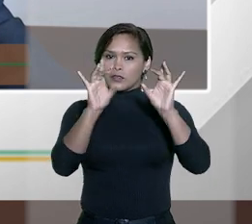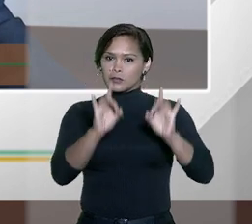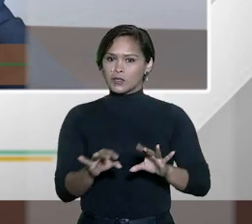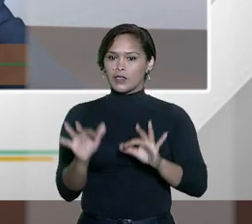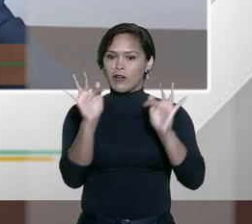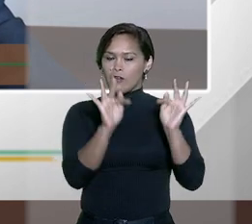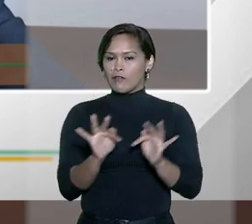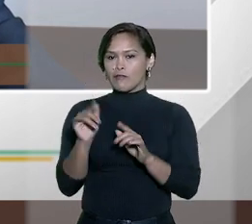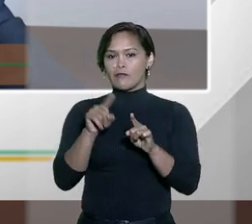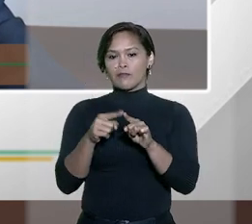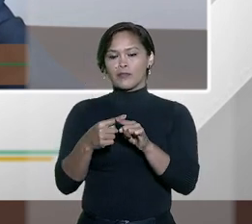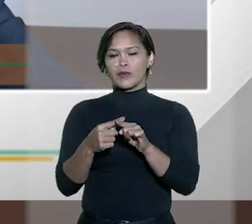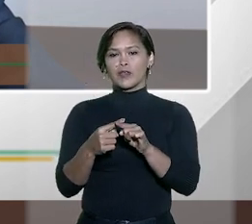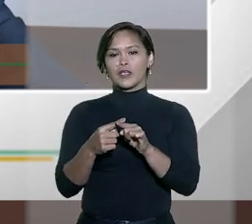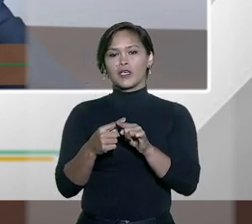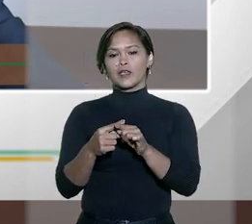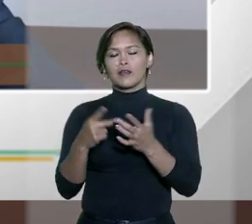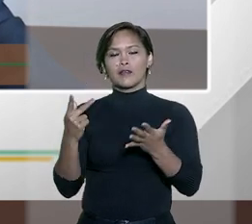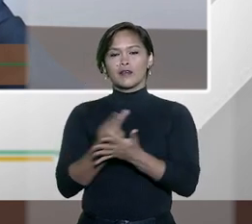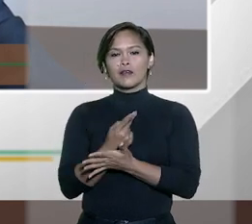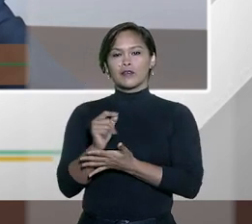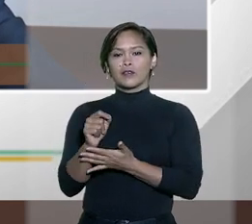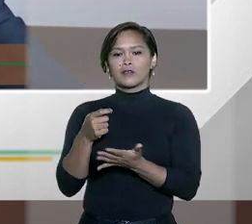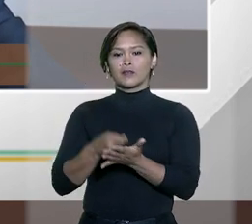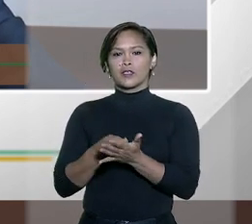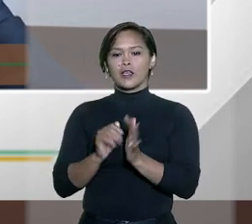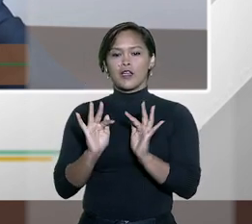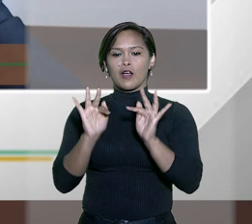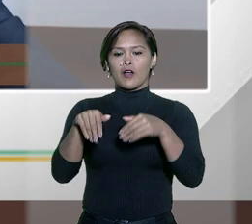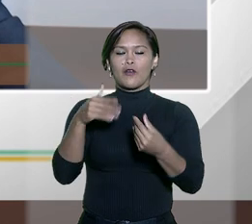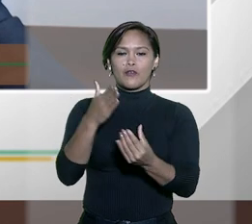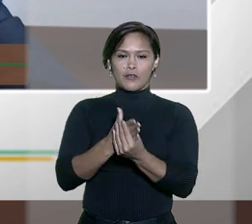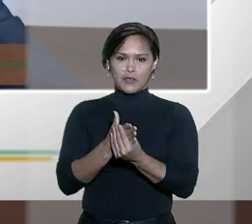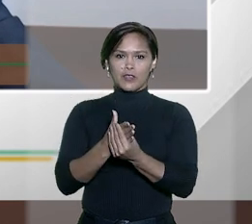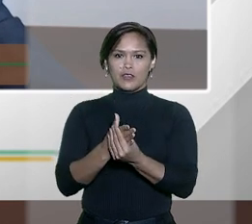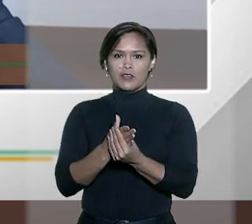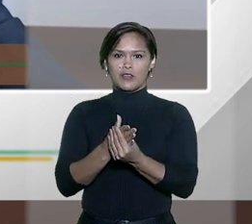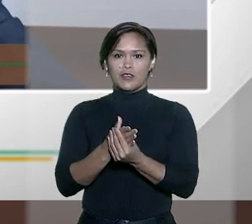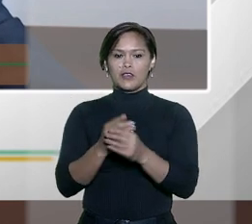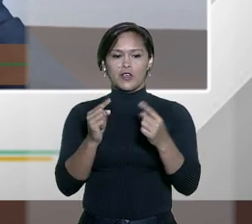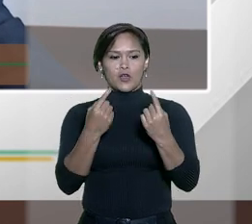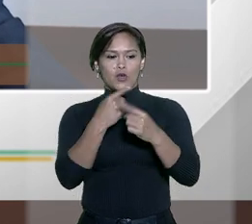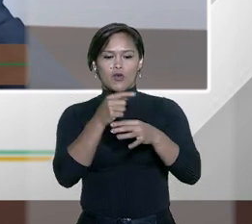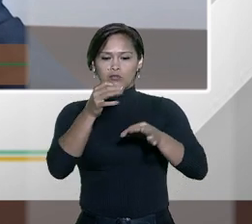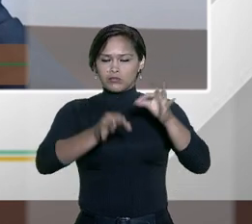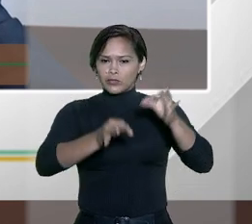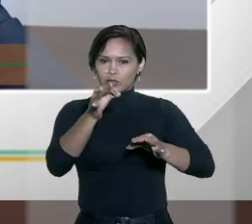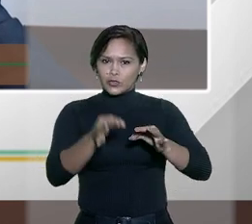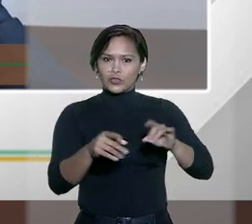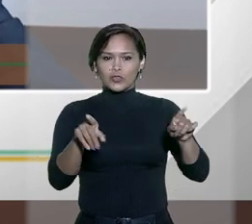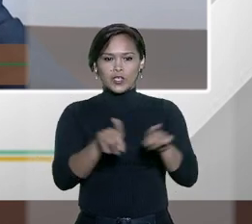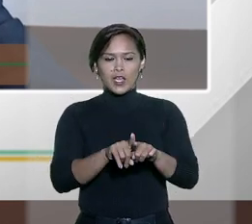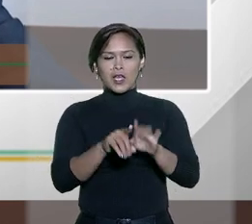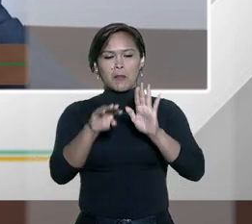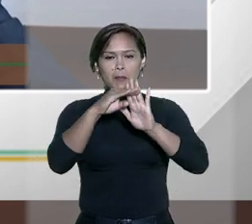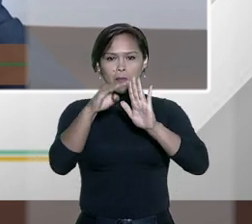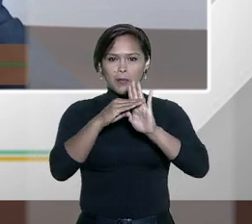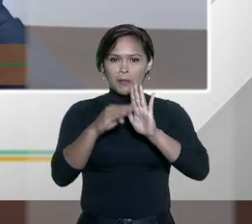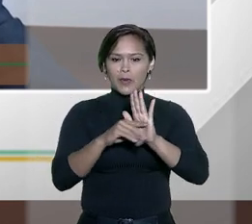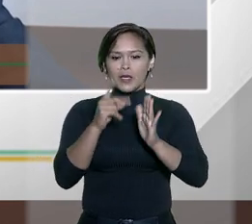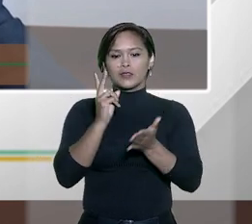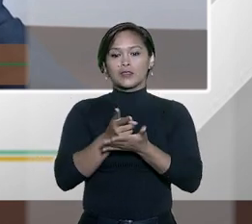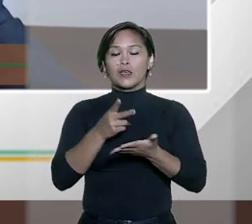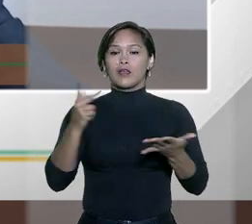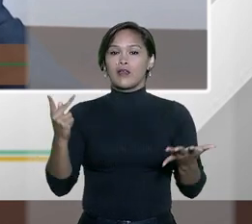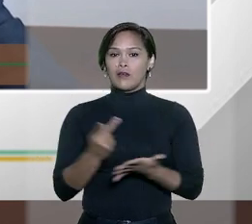federais, porque o pagamento ocorre, ao fim do processo, é claro, né, com o trânsito em julgado, esse requisito